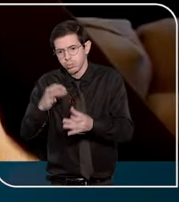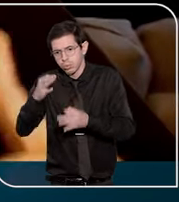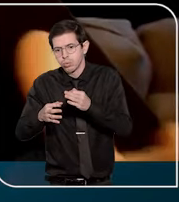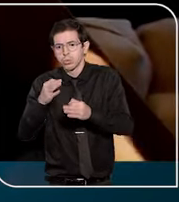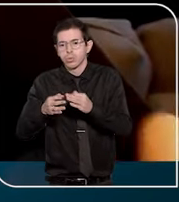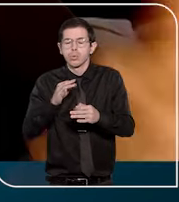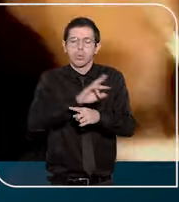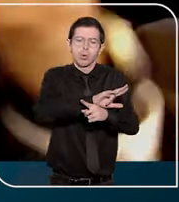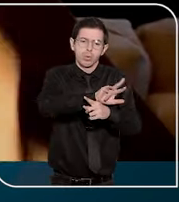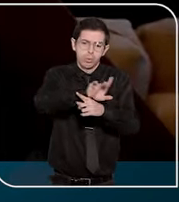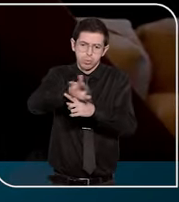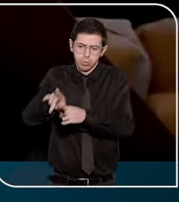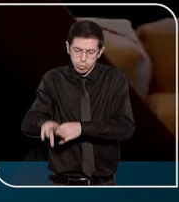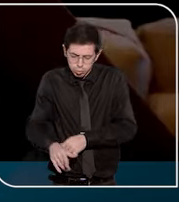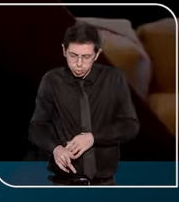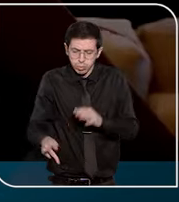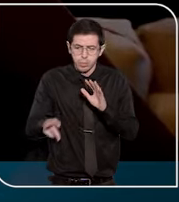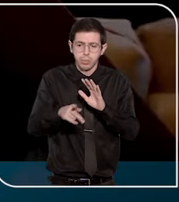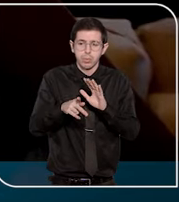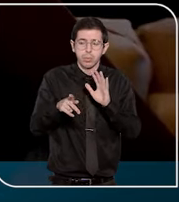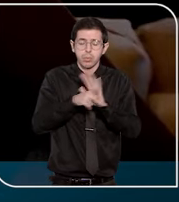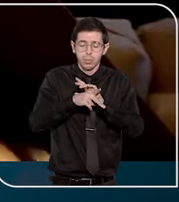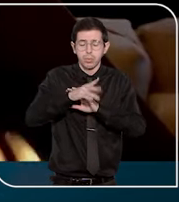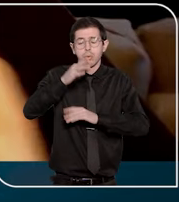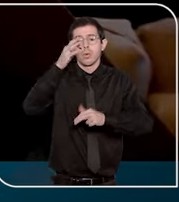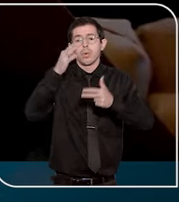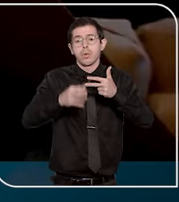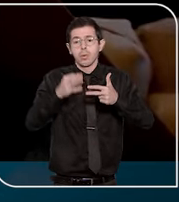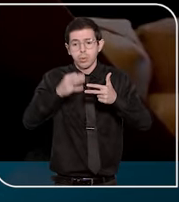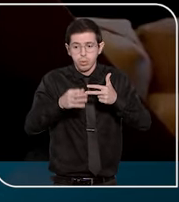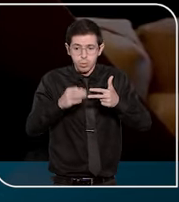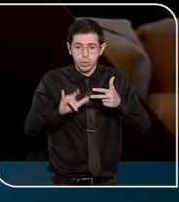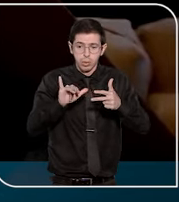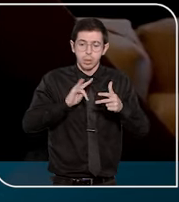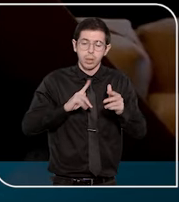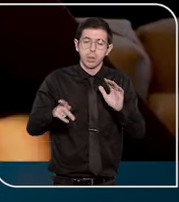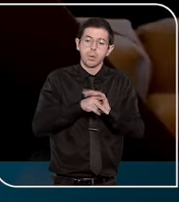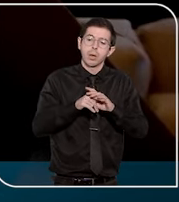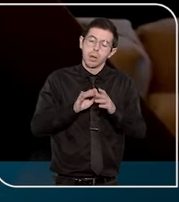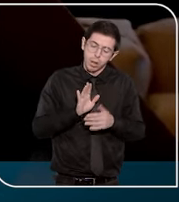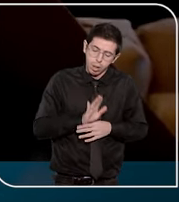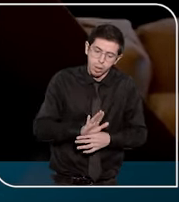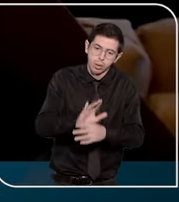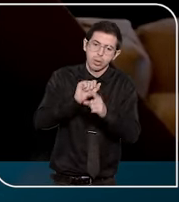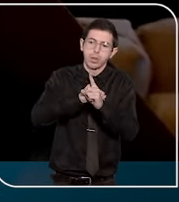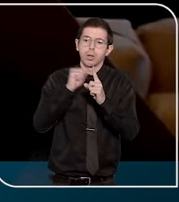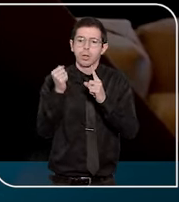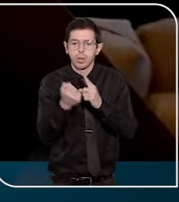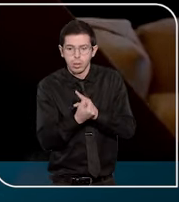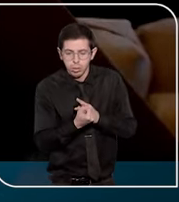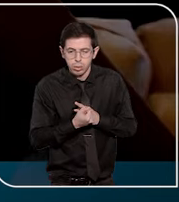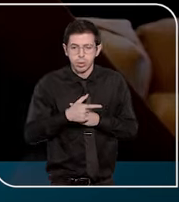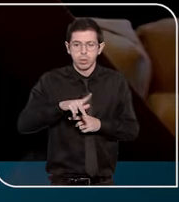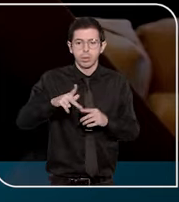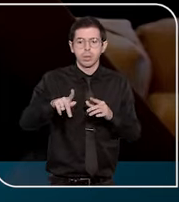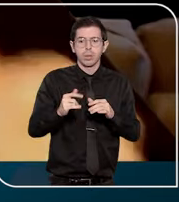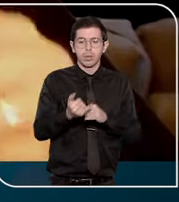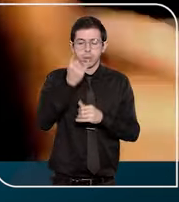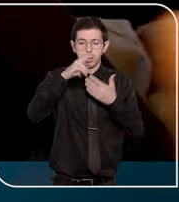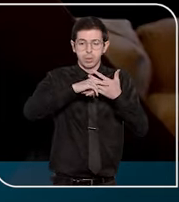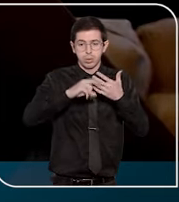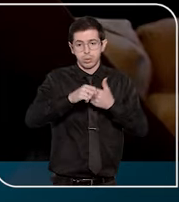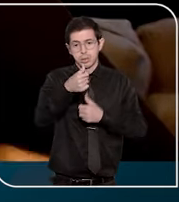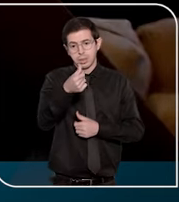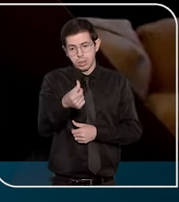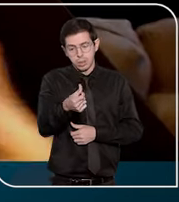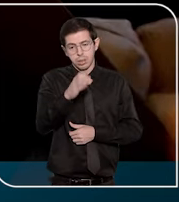multiportas, pensando em um judiciário que é inerte para apreciação das causas, mas que colabora com a sociedade, princípio da cooperação do artigo 6º do nosso CPC,